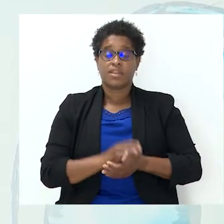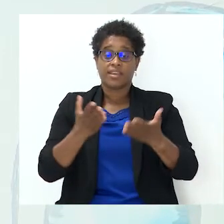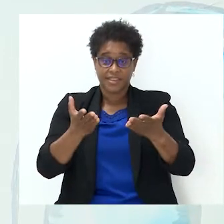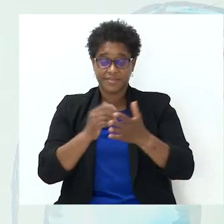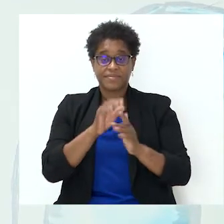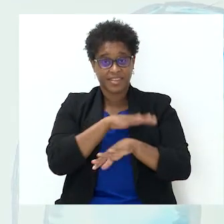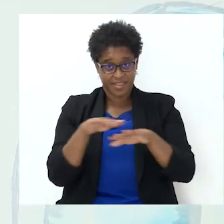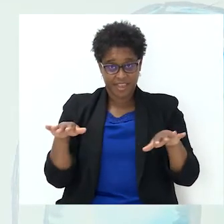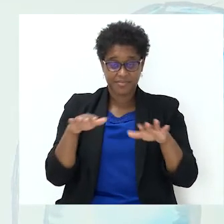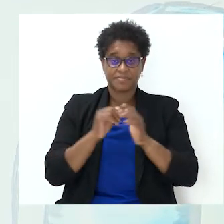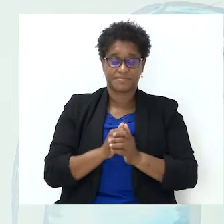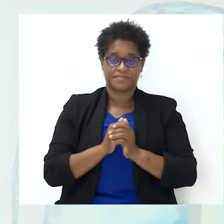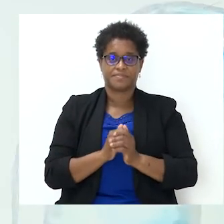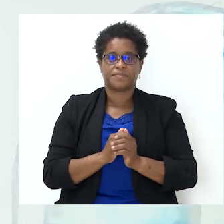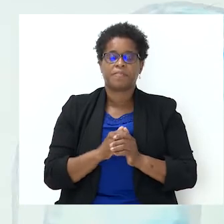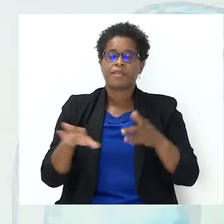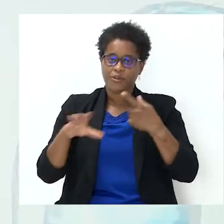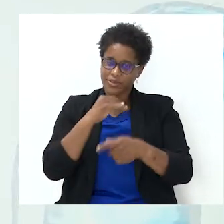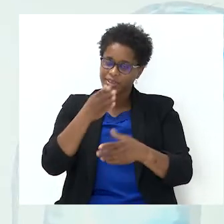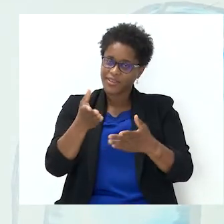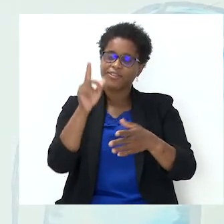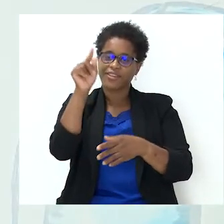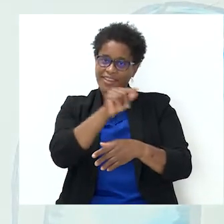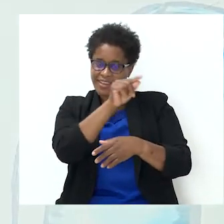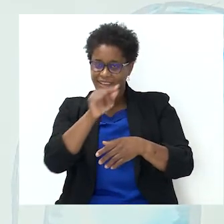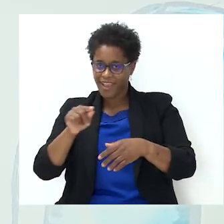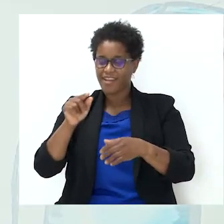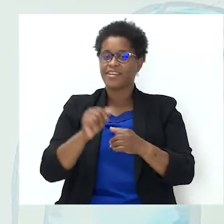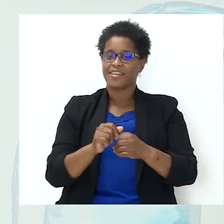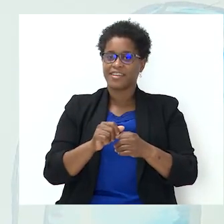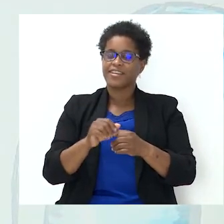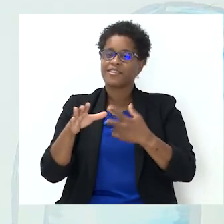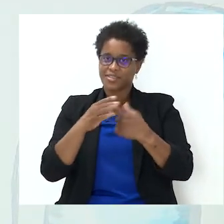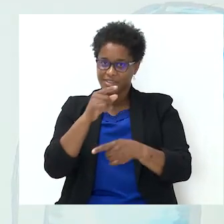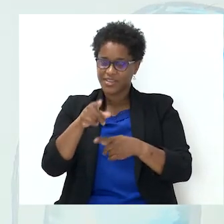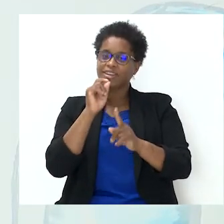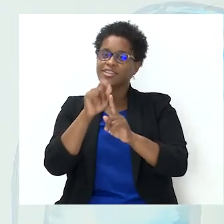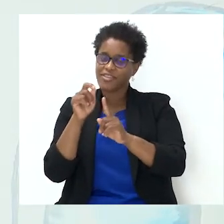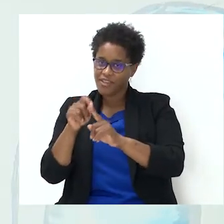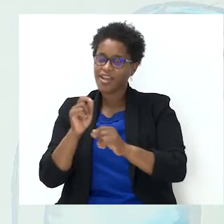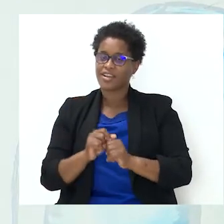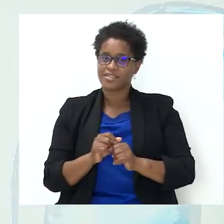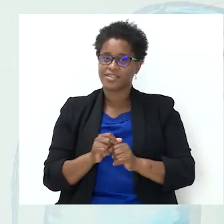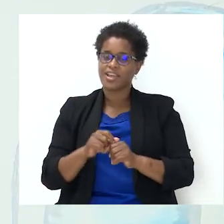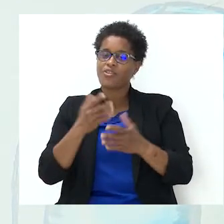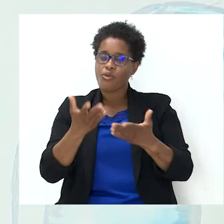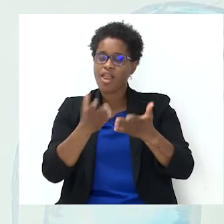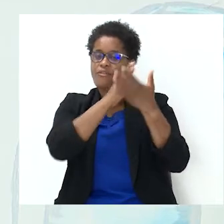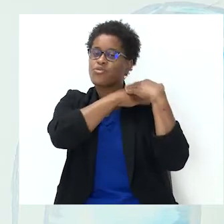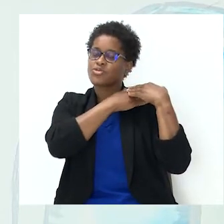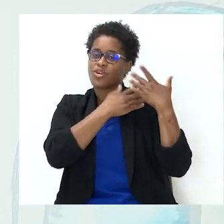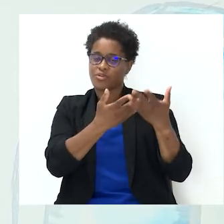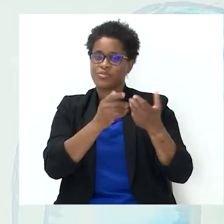E aí, já está? Conseguiram ligar? Conseguiram identificar a